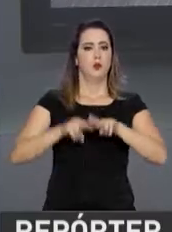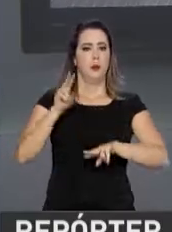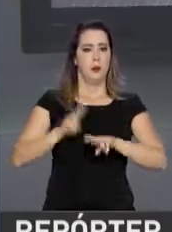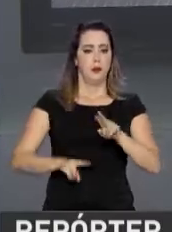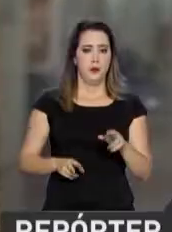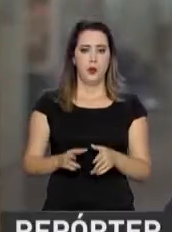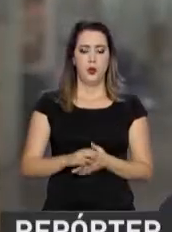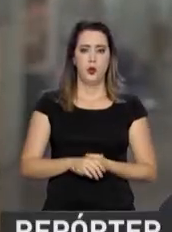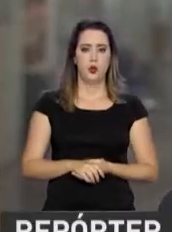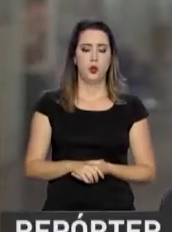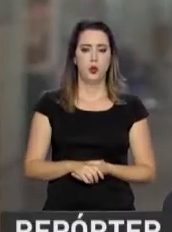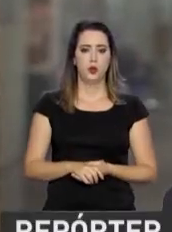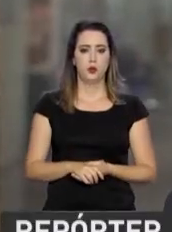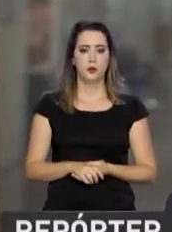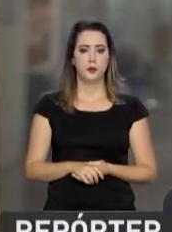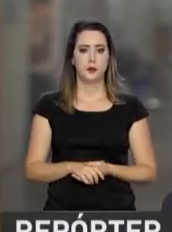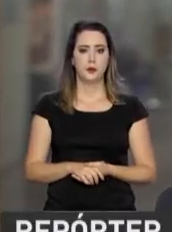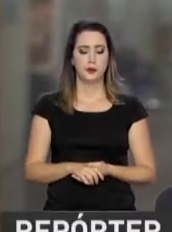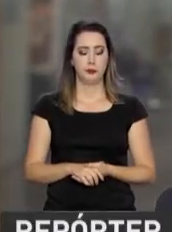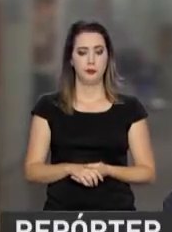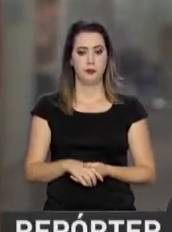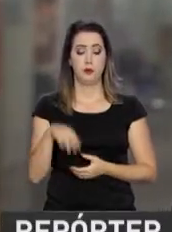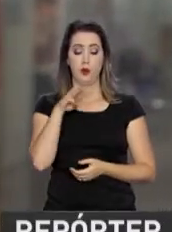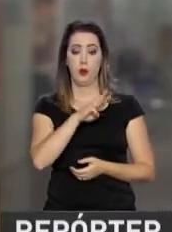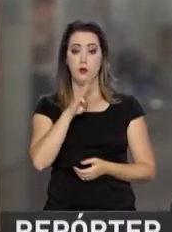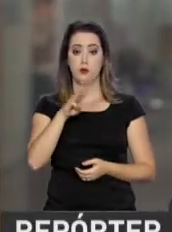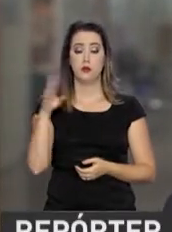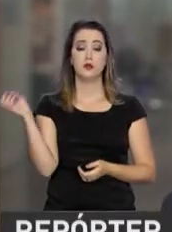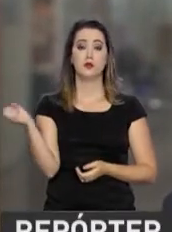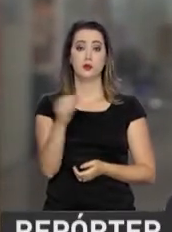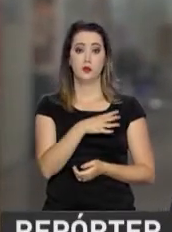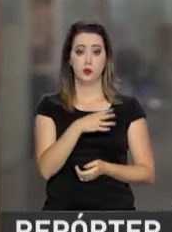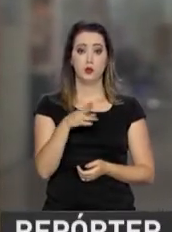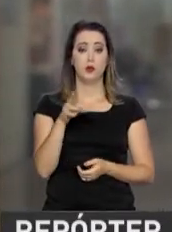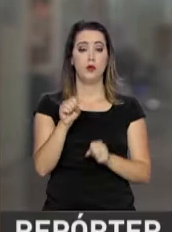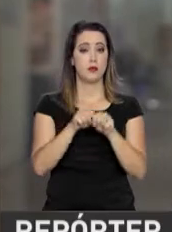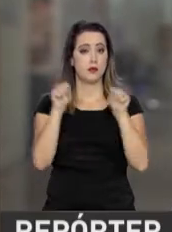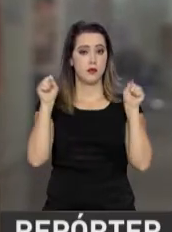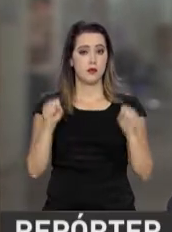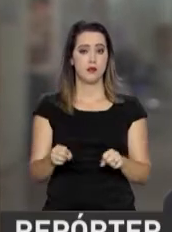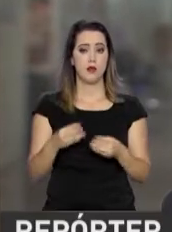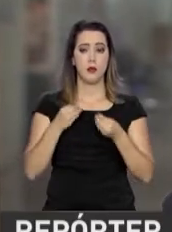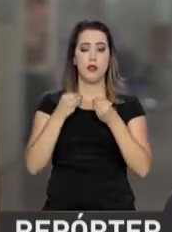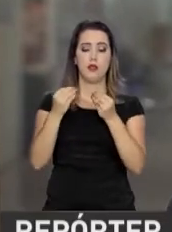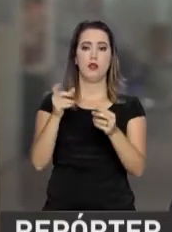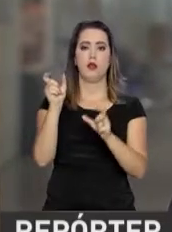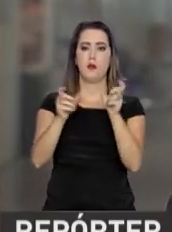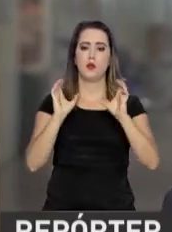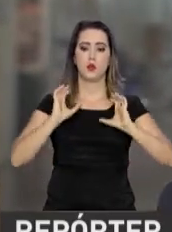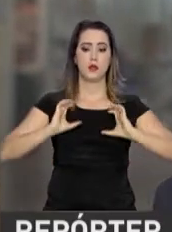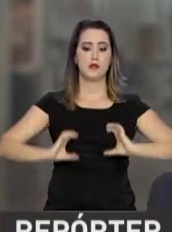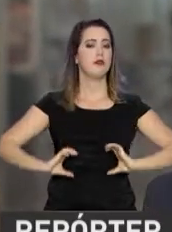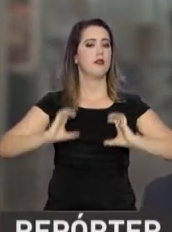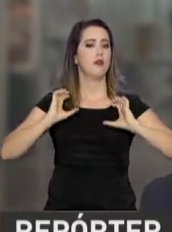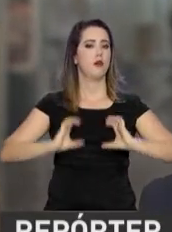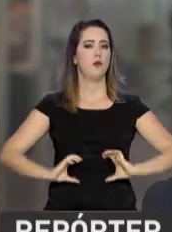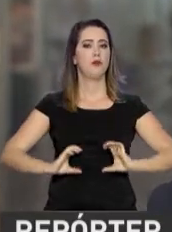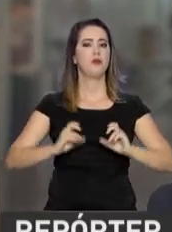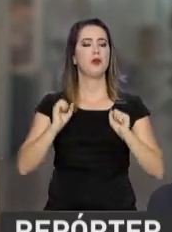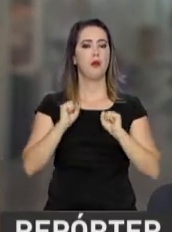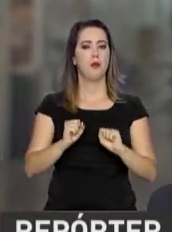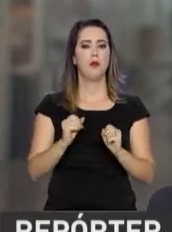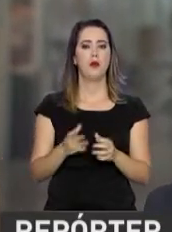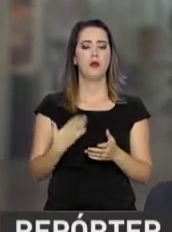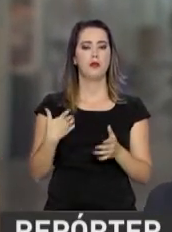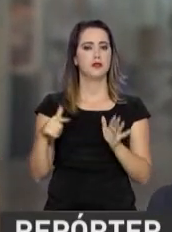junho portanto é mais uma ferramenta que a gente vai entregar ao cidadão para que ele possa exercer sua cidadania ela